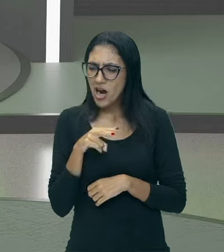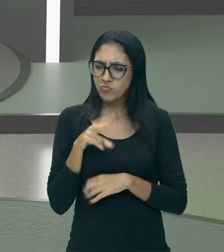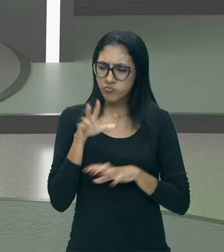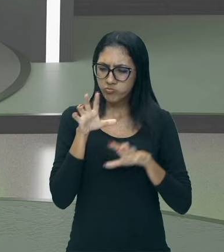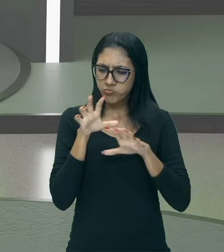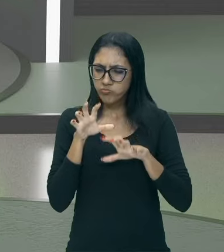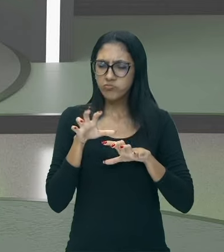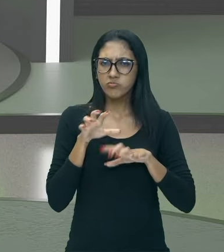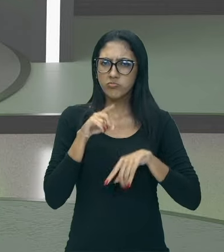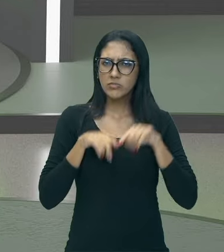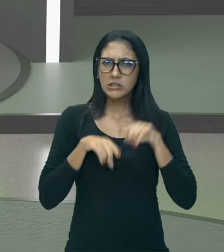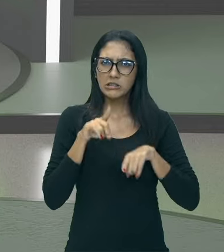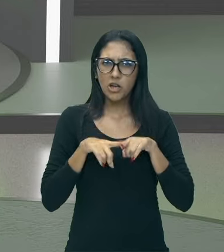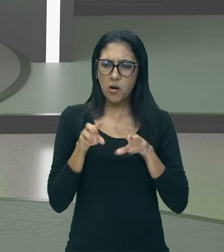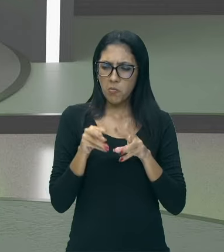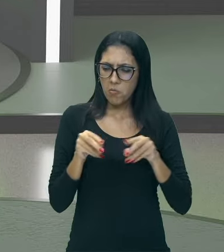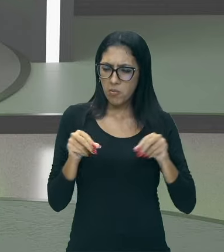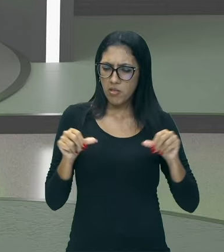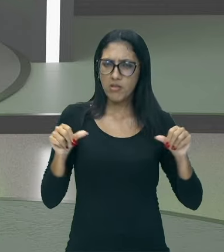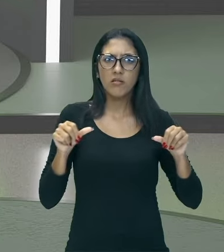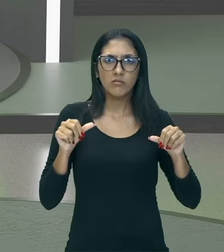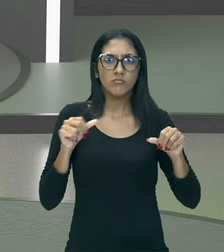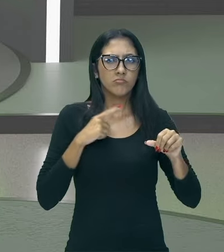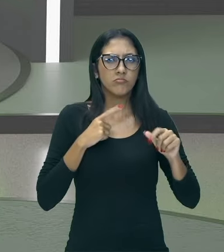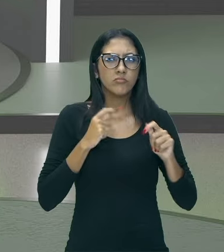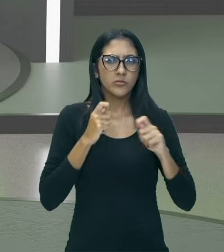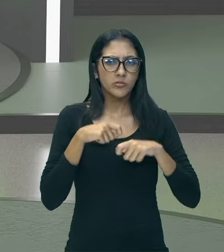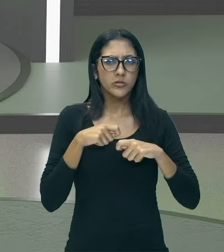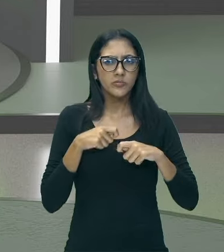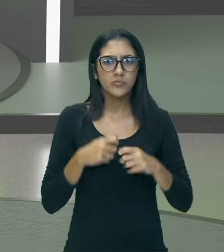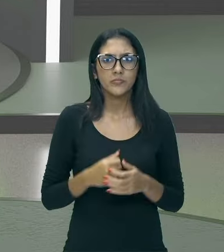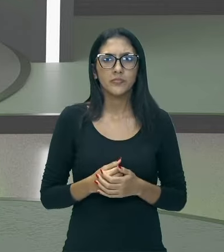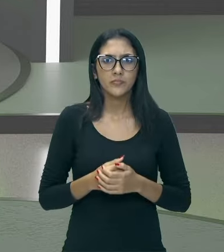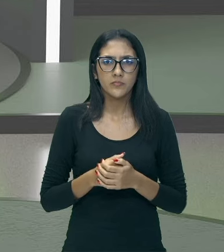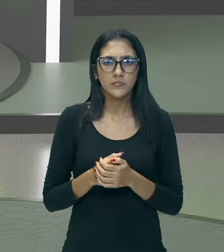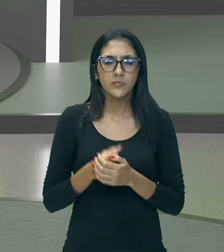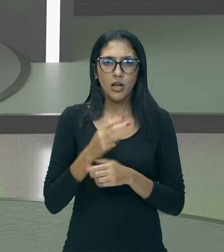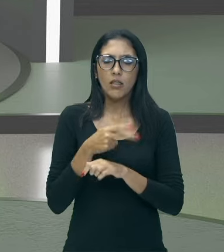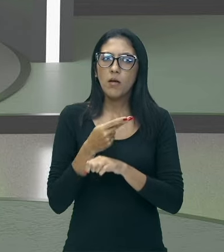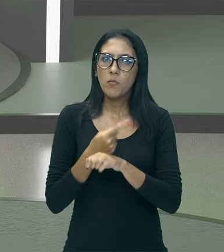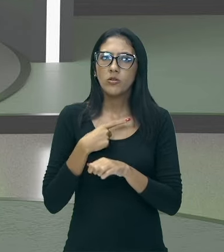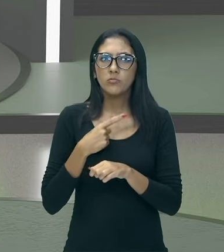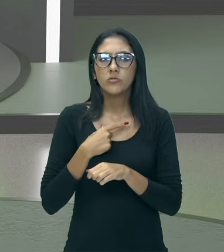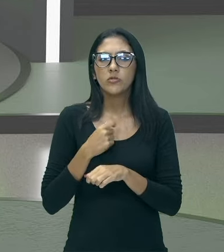mas que com o tempo essas partículas elas podem assentar, se